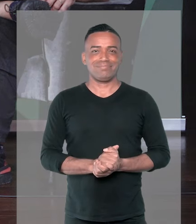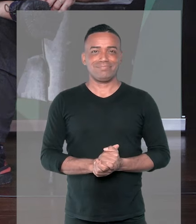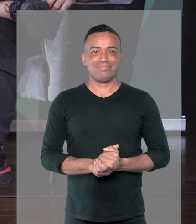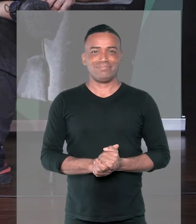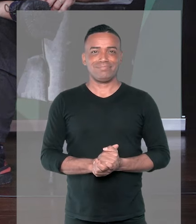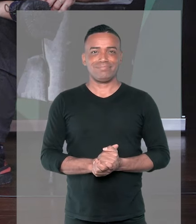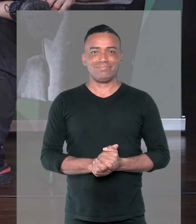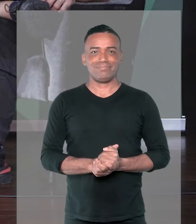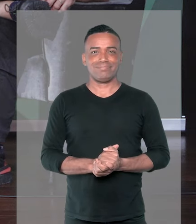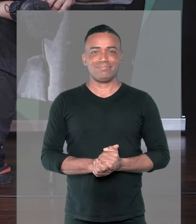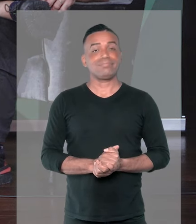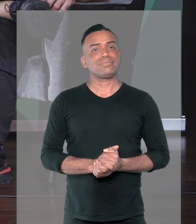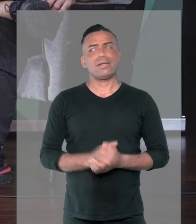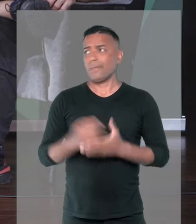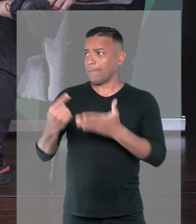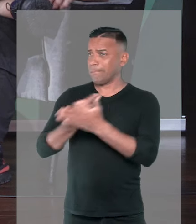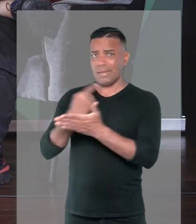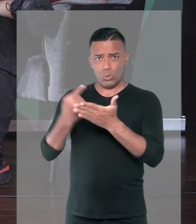existir